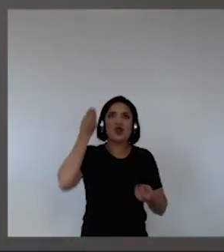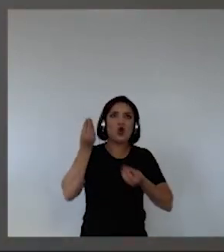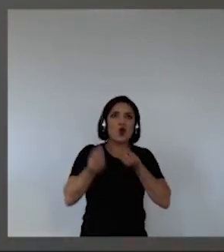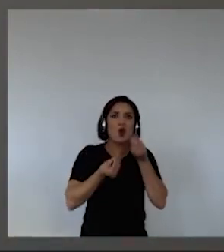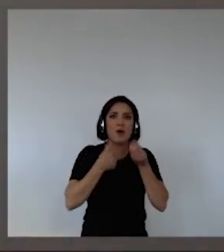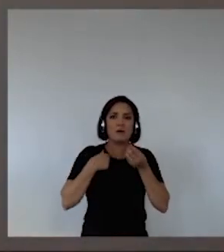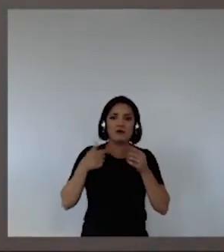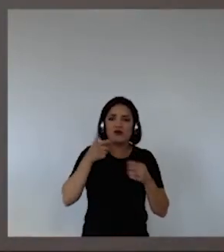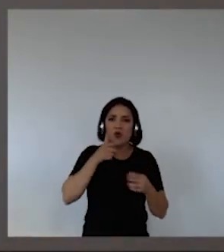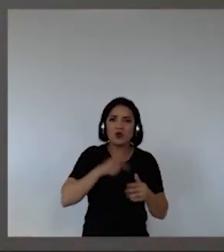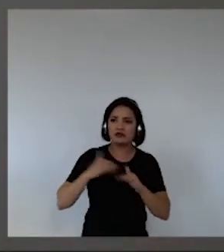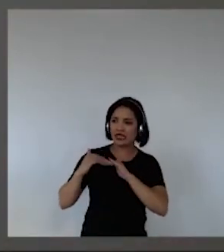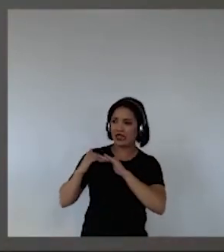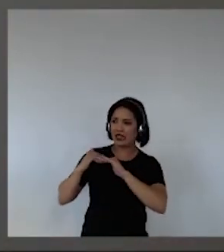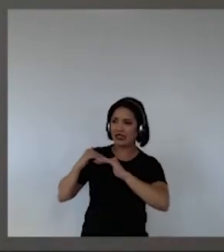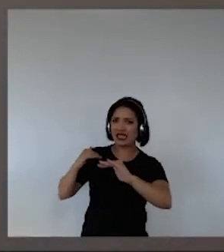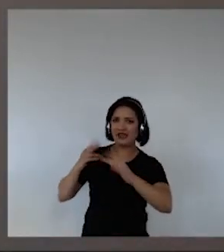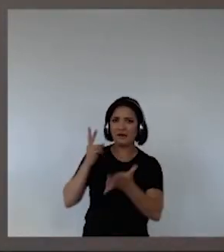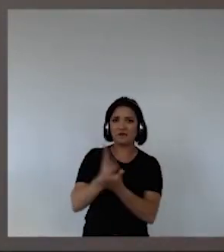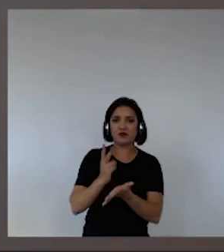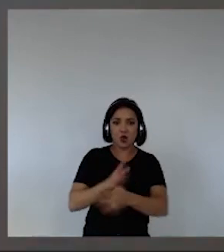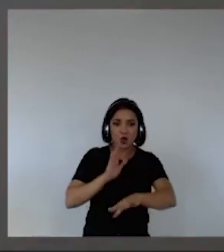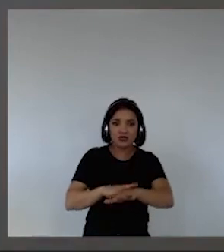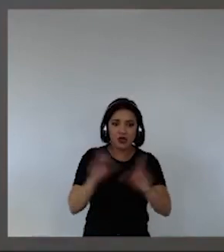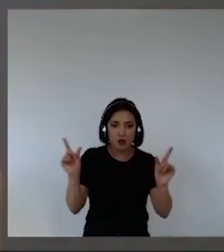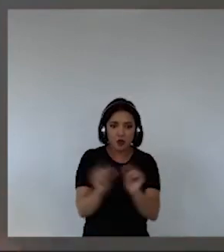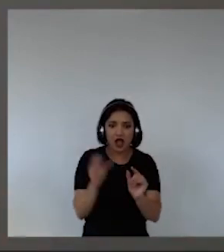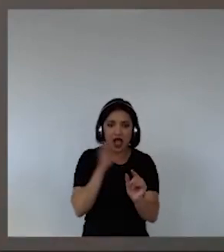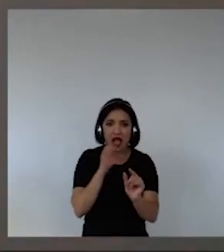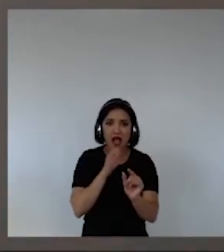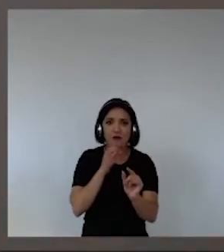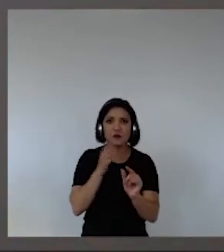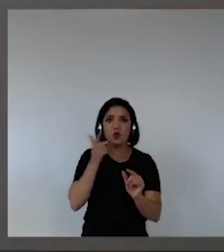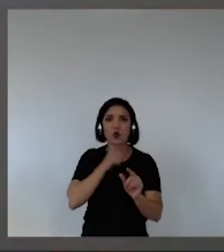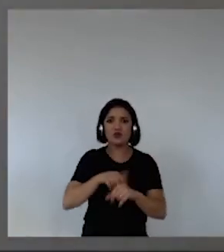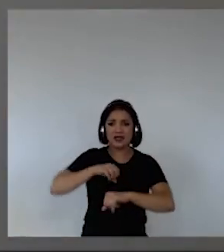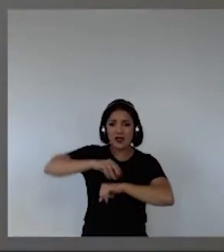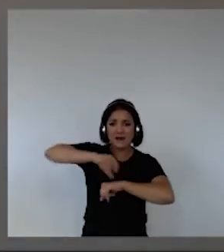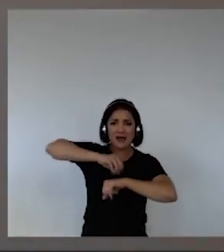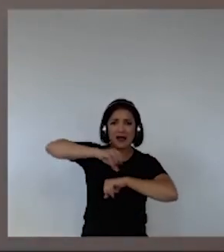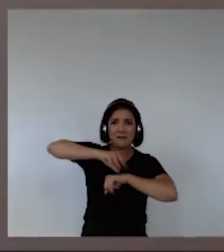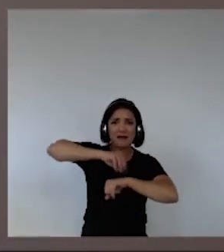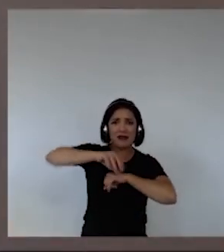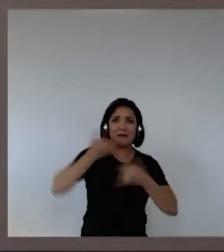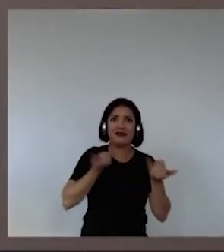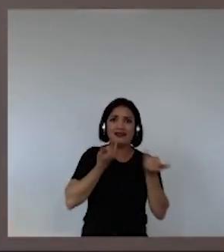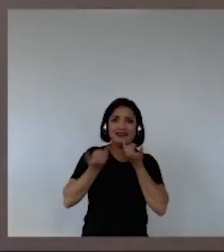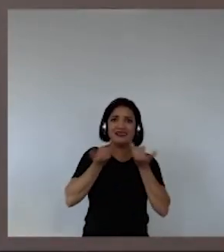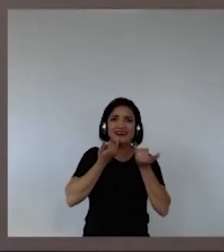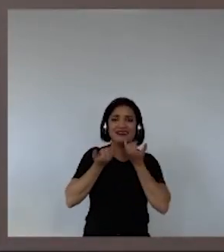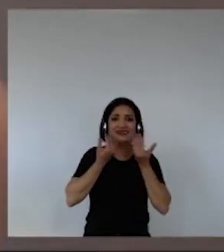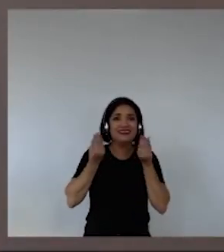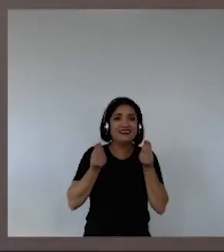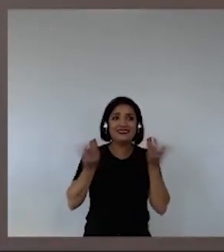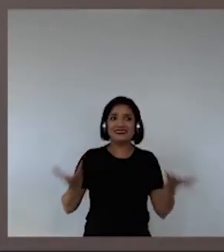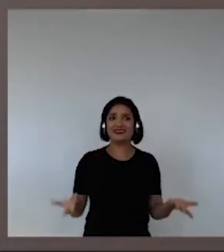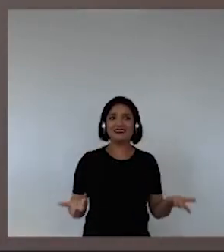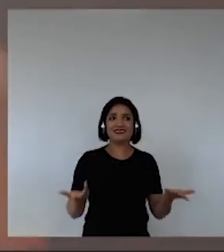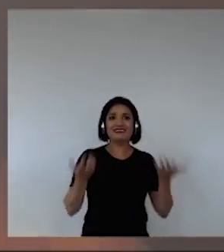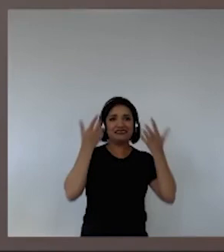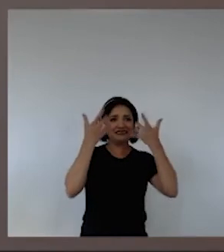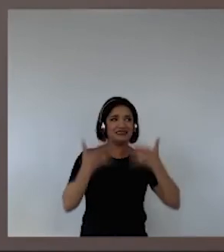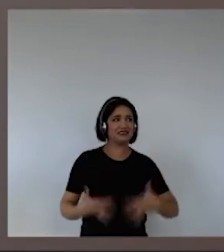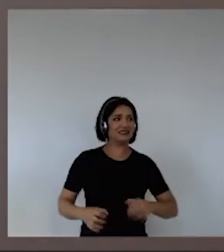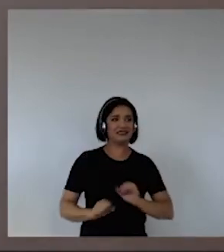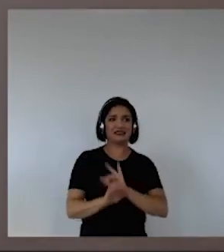que eles conseguem, num espaço de tempo tão pequeno, colocar de forma tão objetiva e, ao